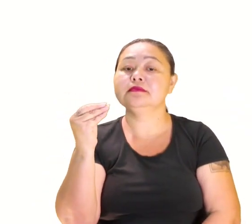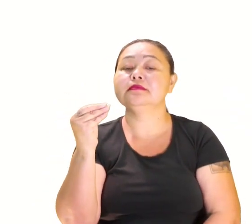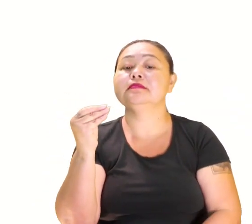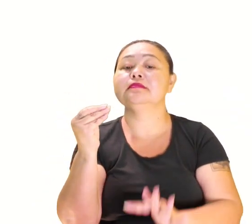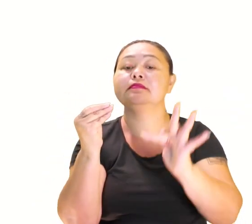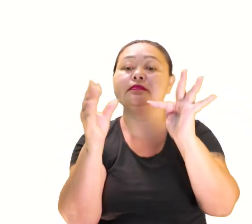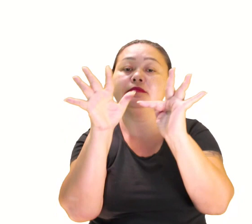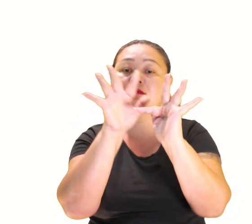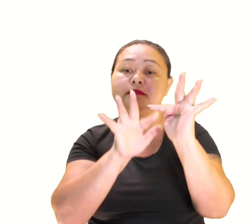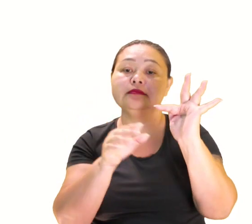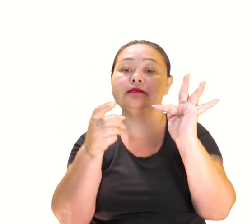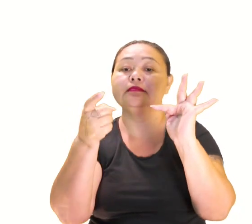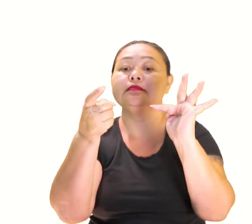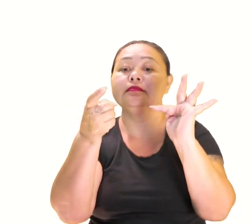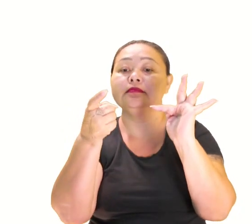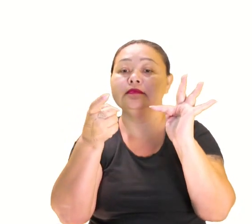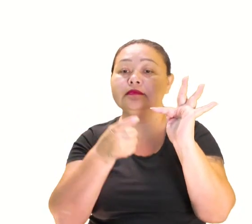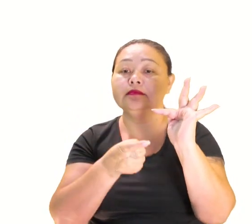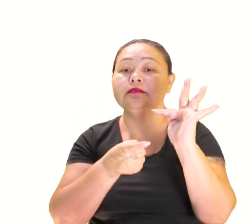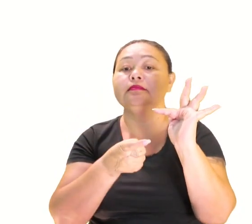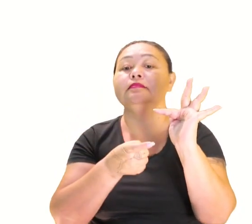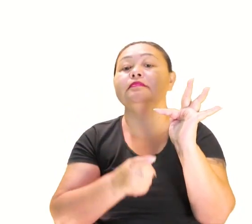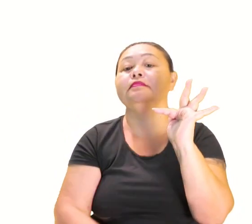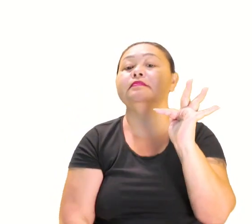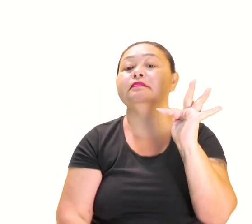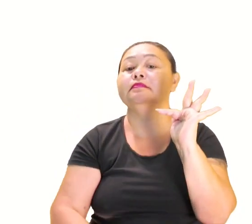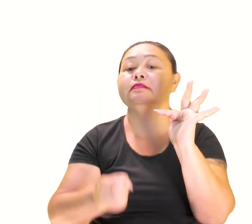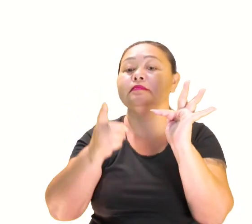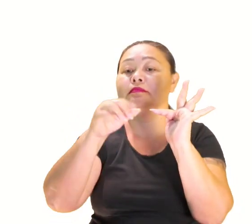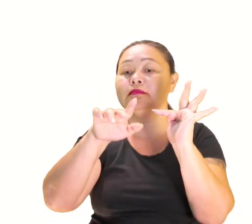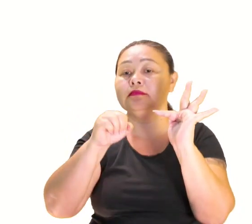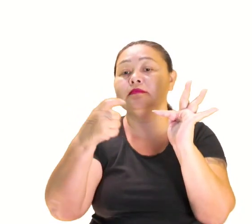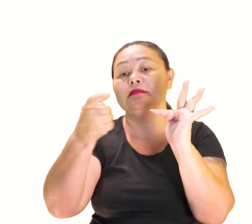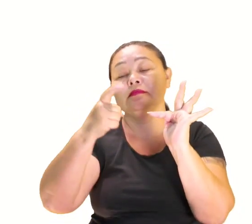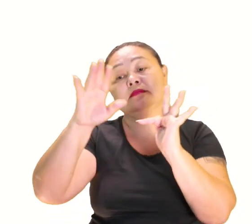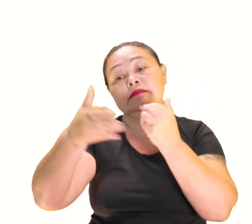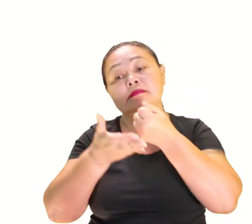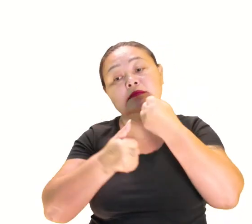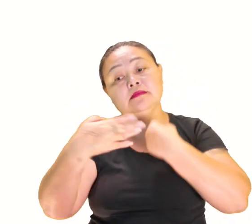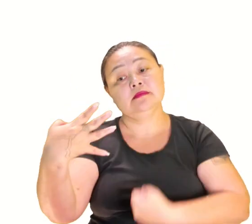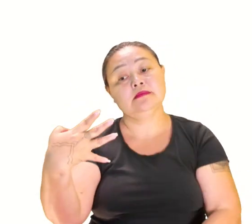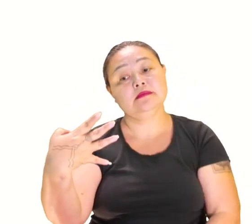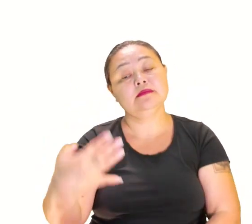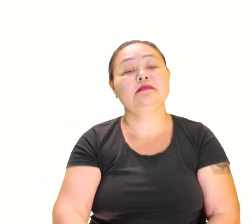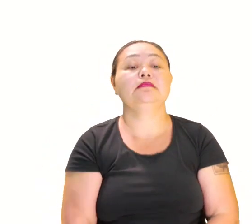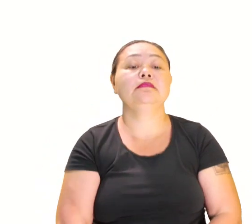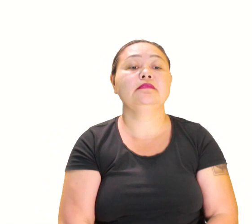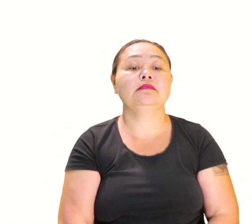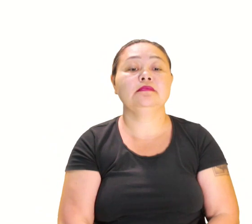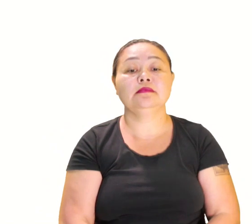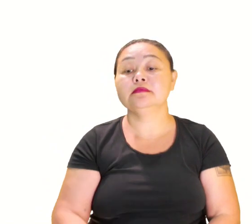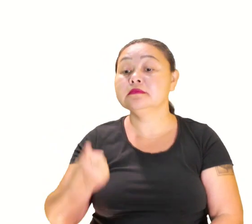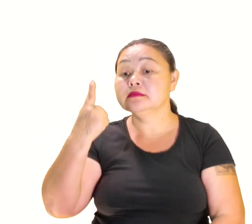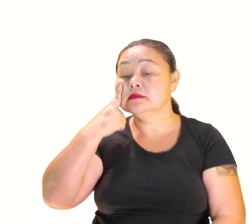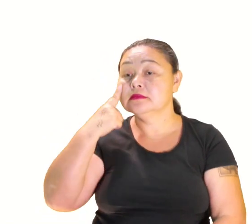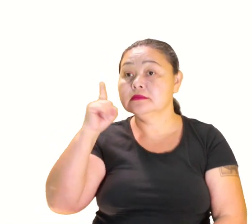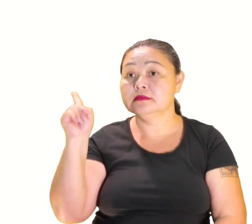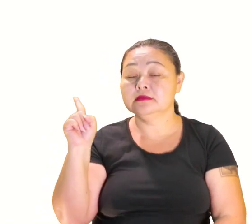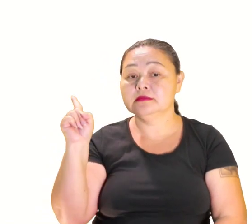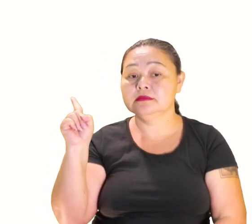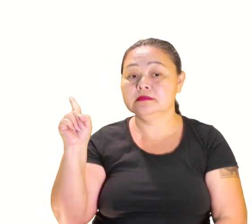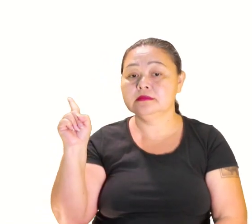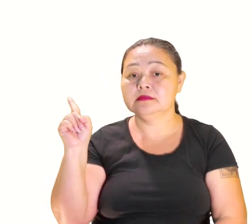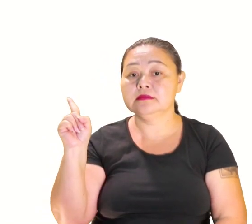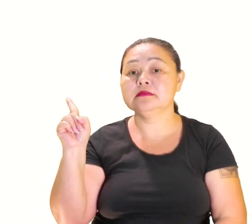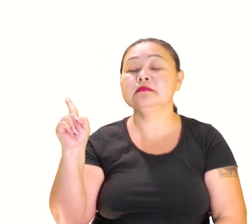o gráfico da função f de x igual ao log de x na base 4. Uma coisa boa a observar é que aqui, nesse